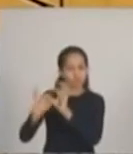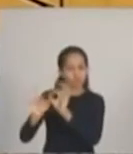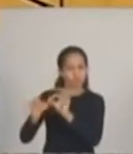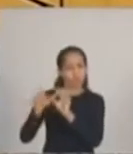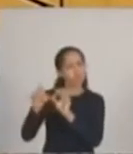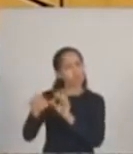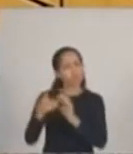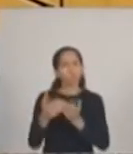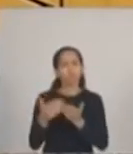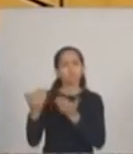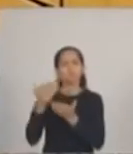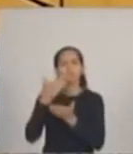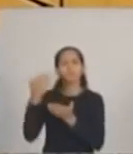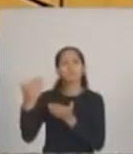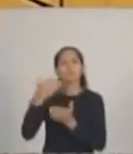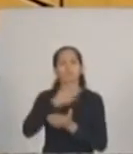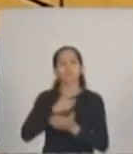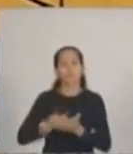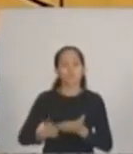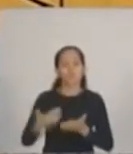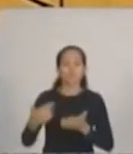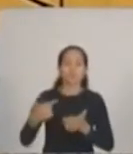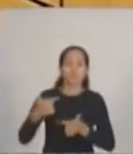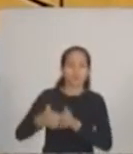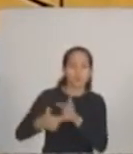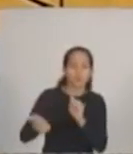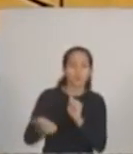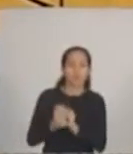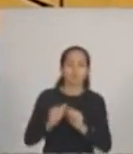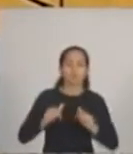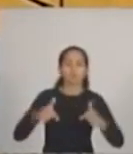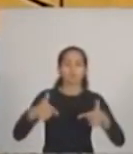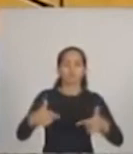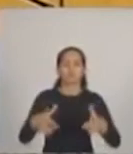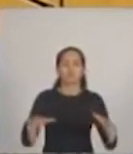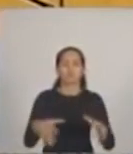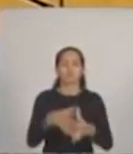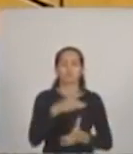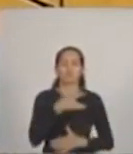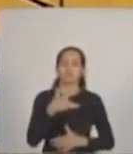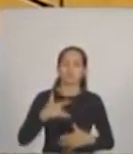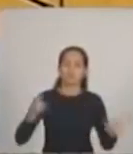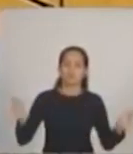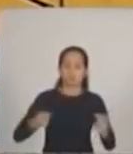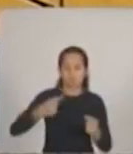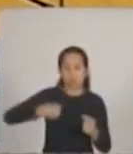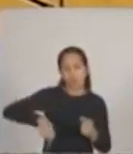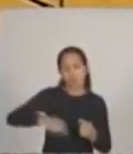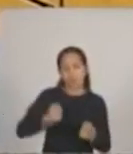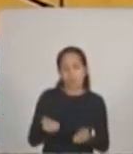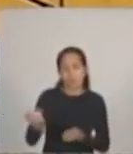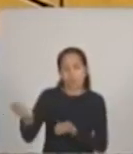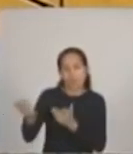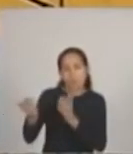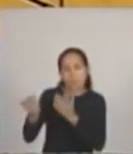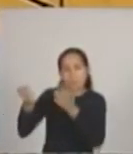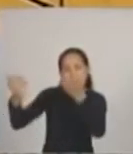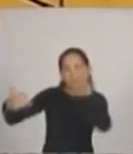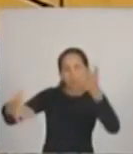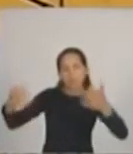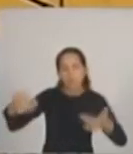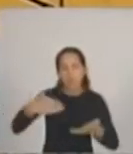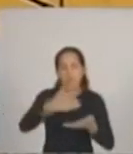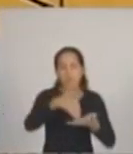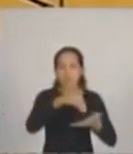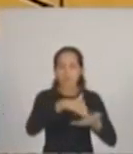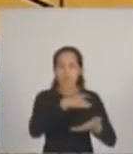ao governo, trabalhar junto com a Comissão de Saúde, para que possamos sensibilizar o nosso secretário e